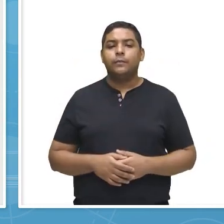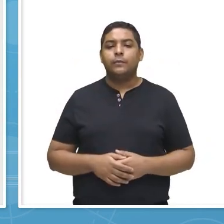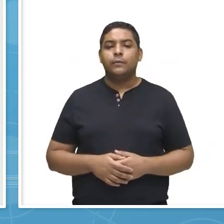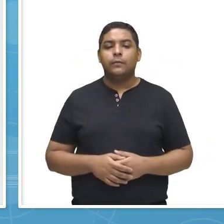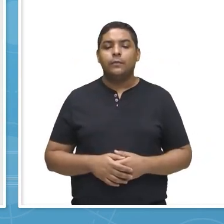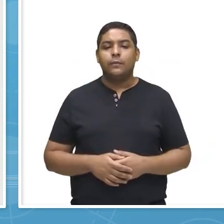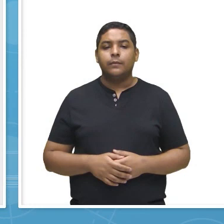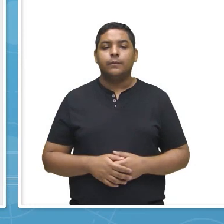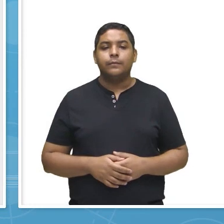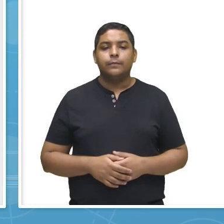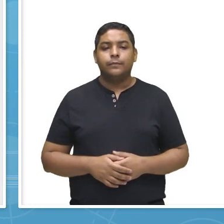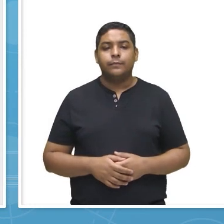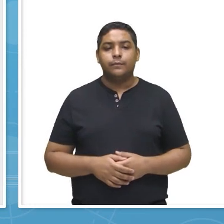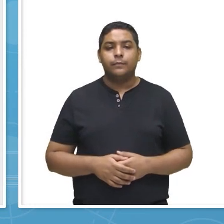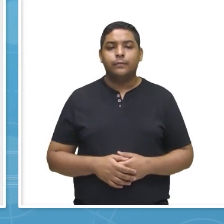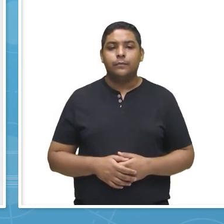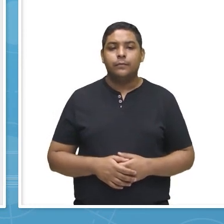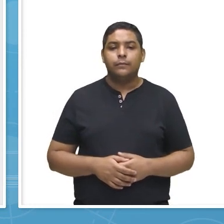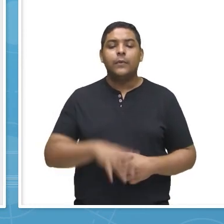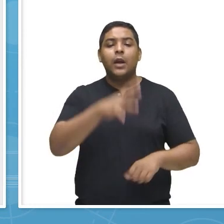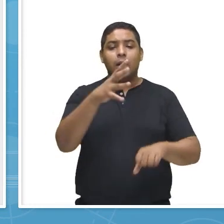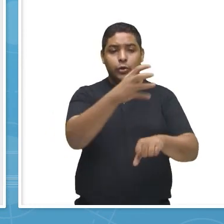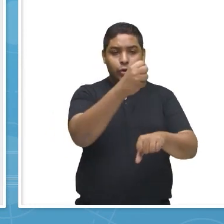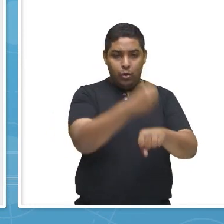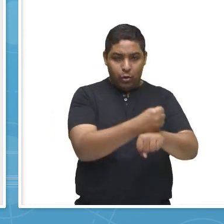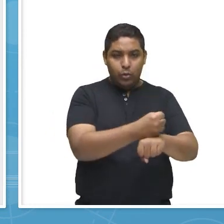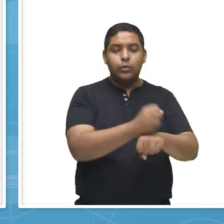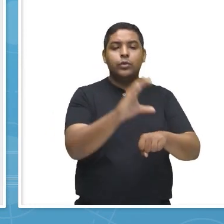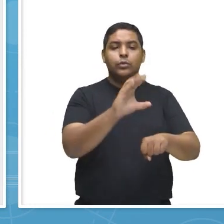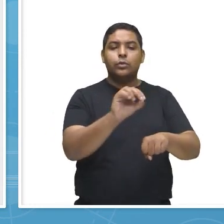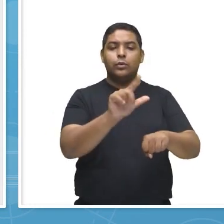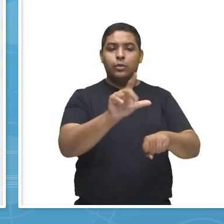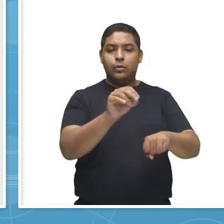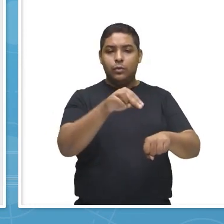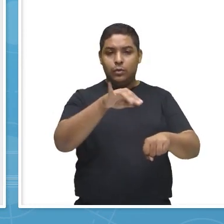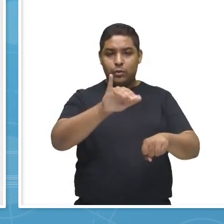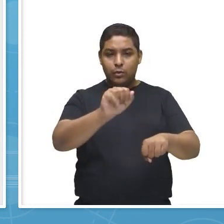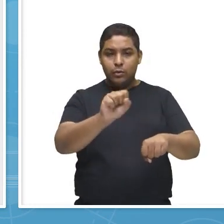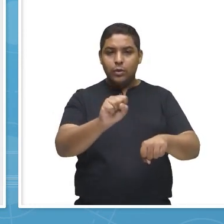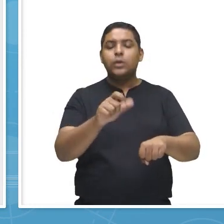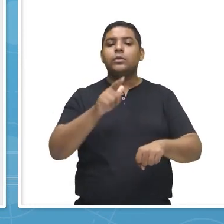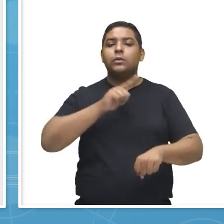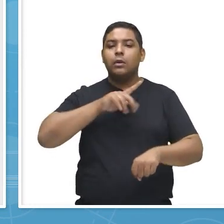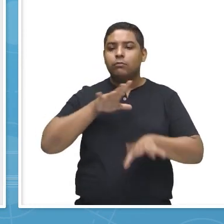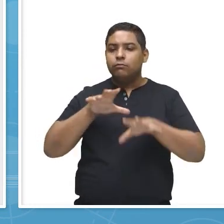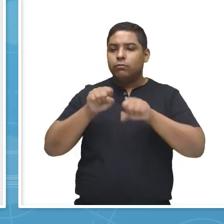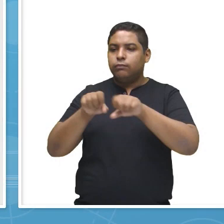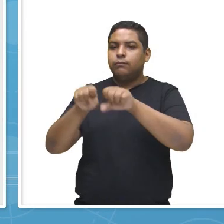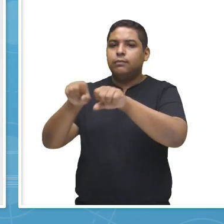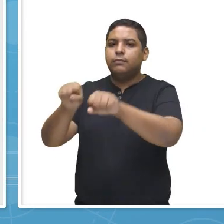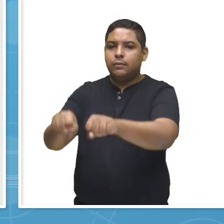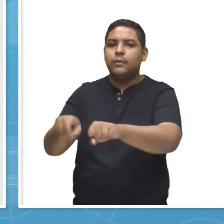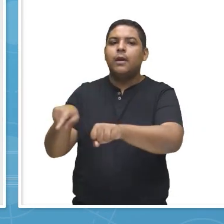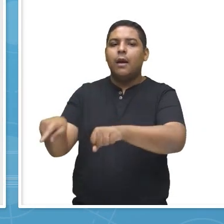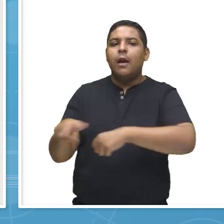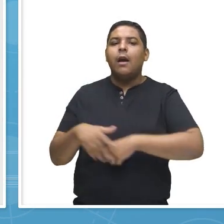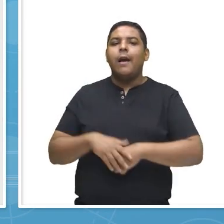nós temos aí. As colônias também consumiam os bens produzidos nas metrópoles. Então